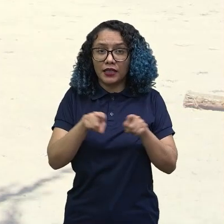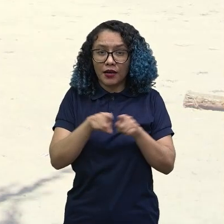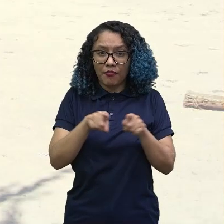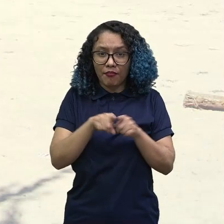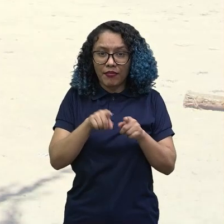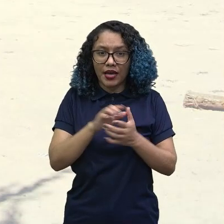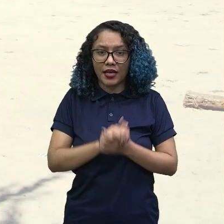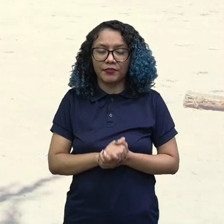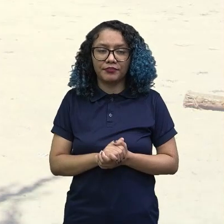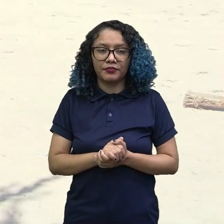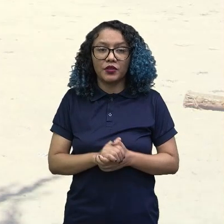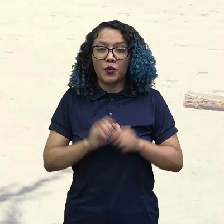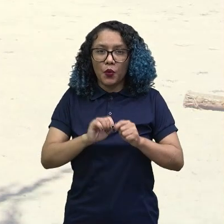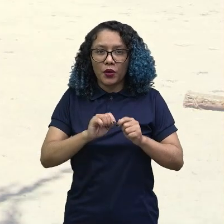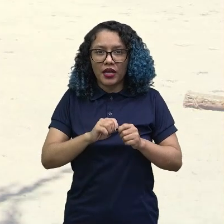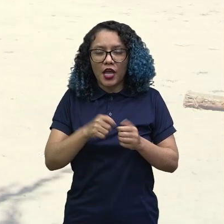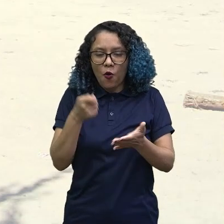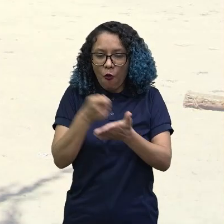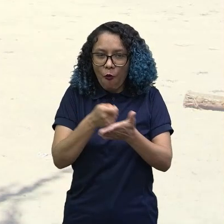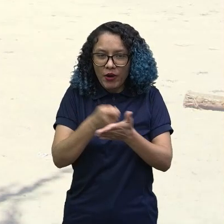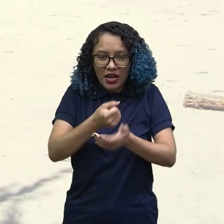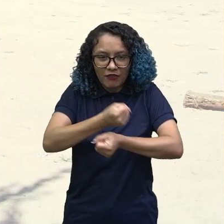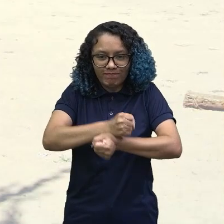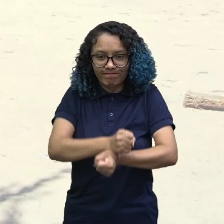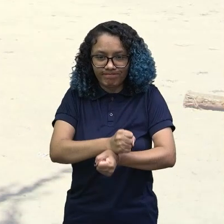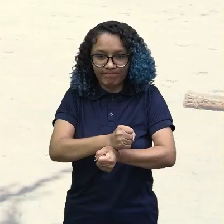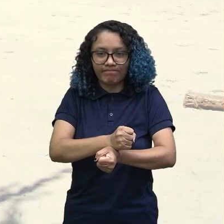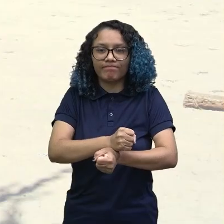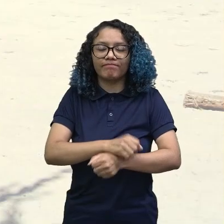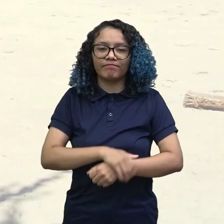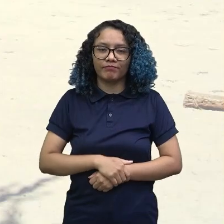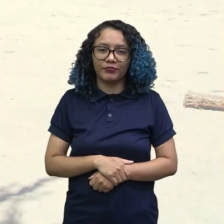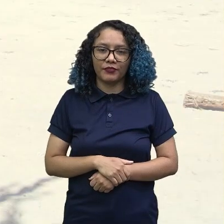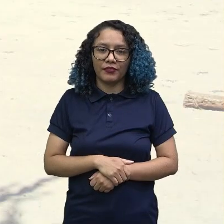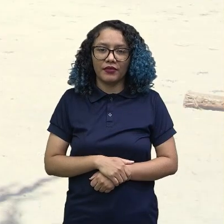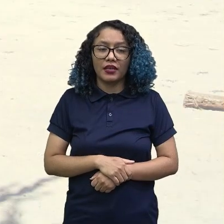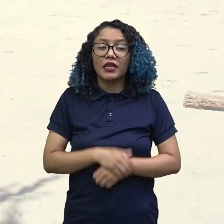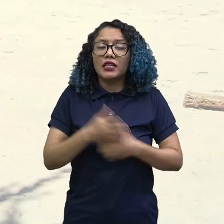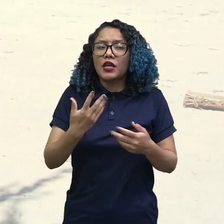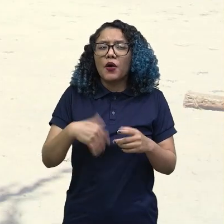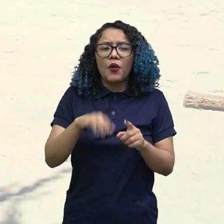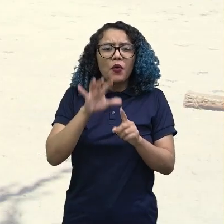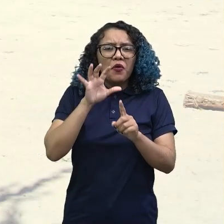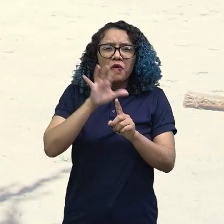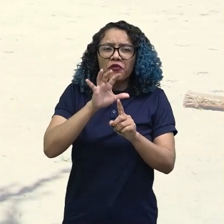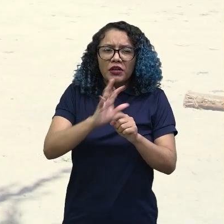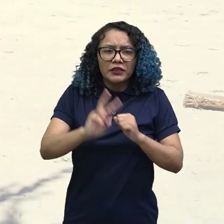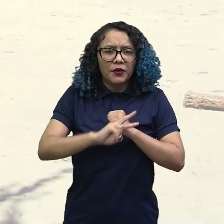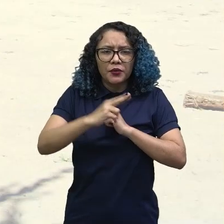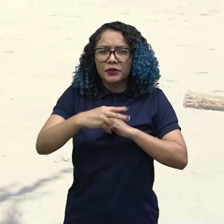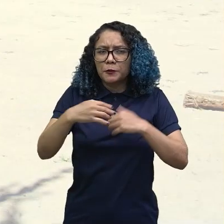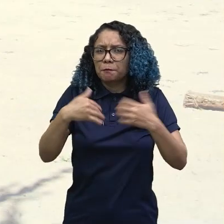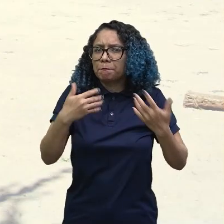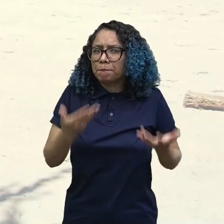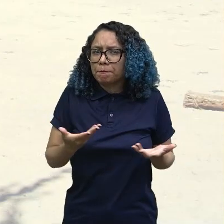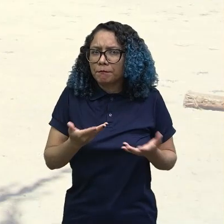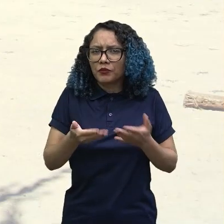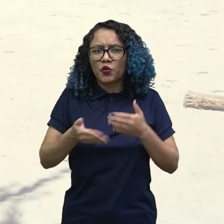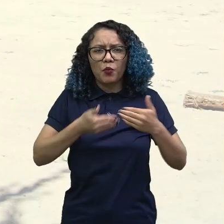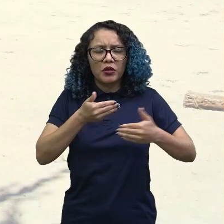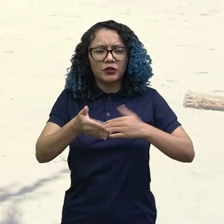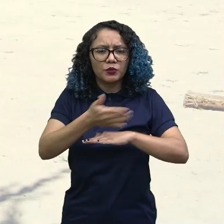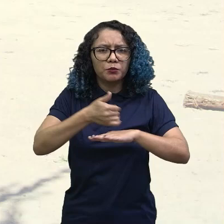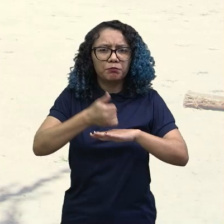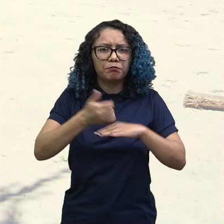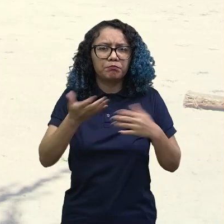a escravidão, né, ao trabalho compulsório. E quais são os impactos desse processo colonial? A